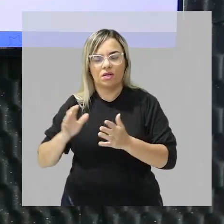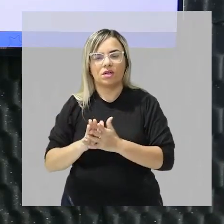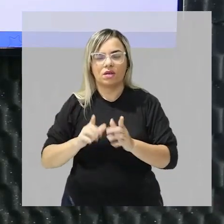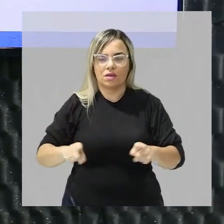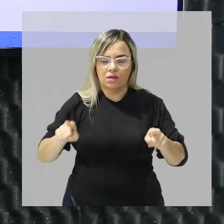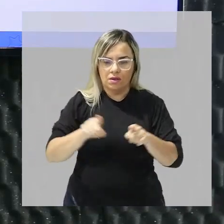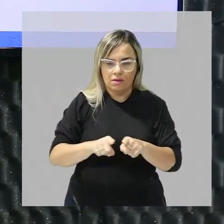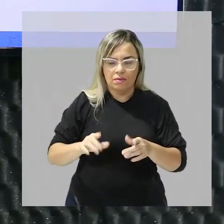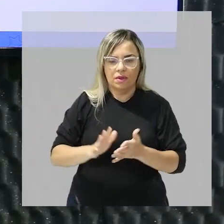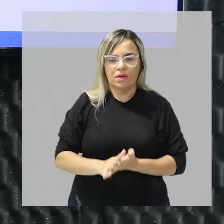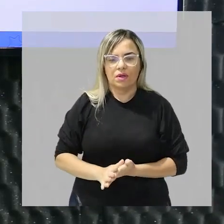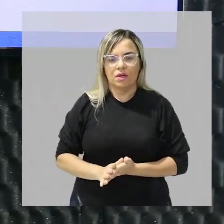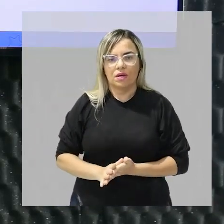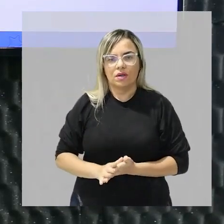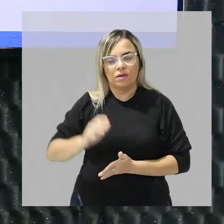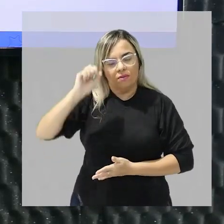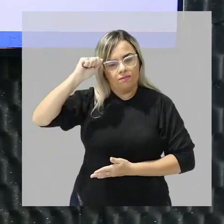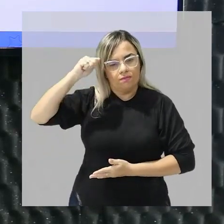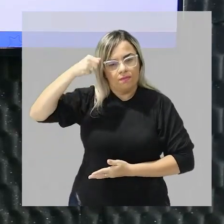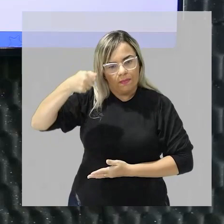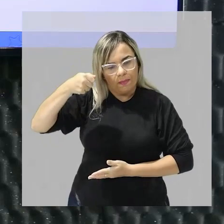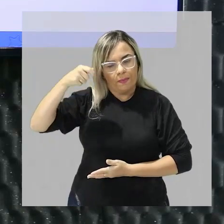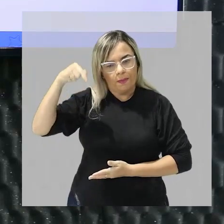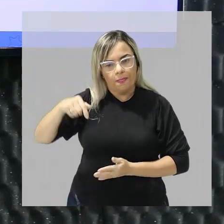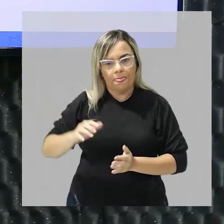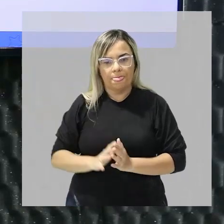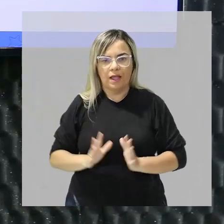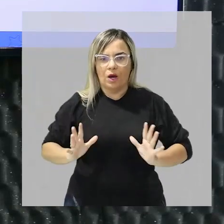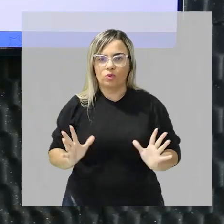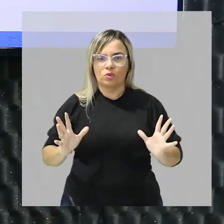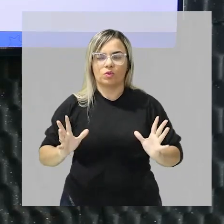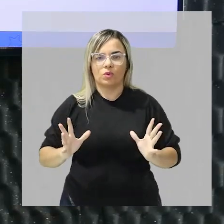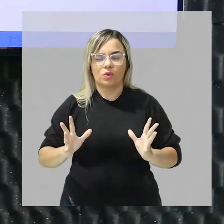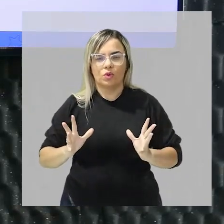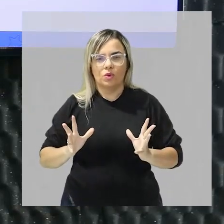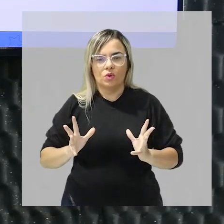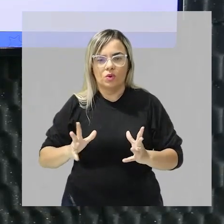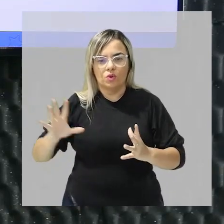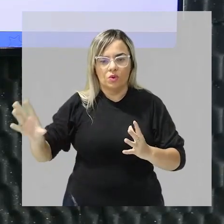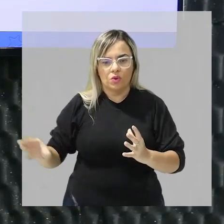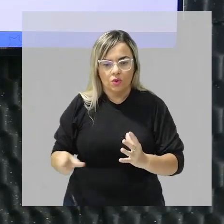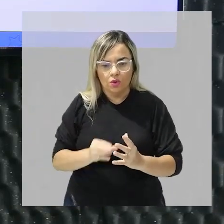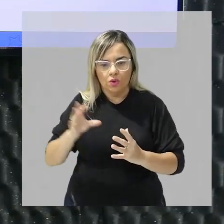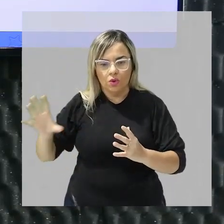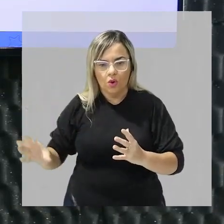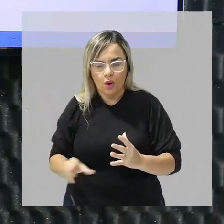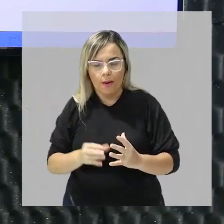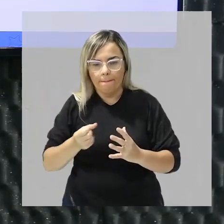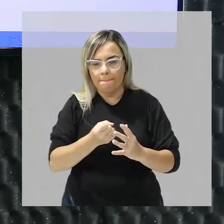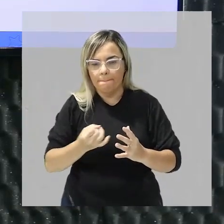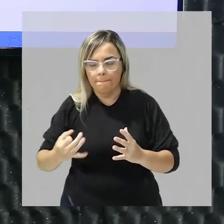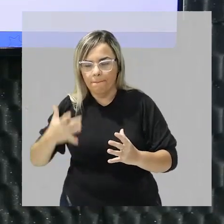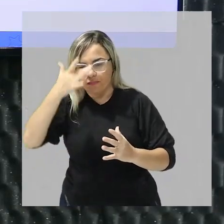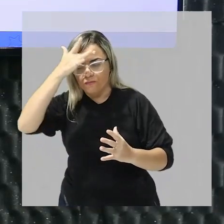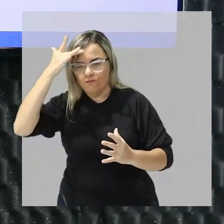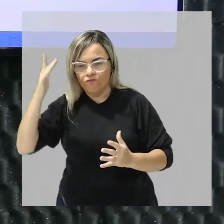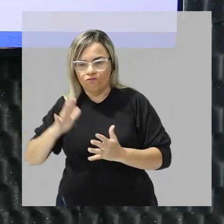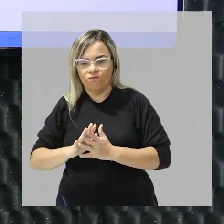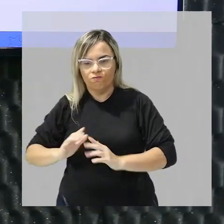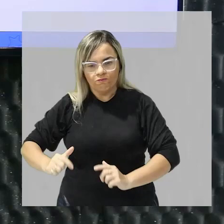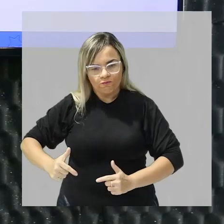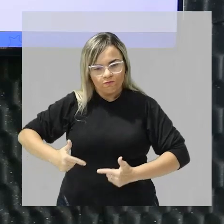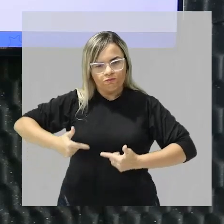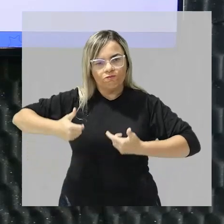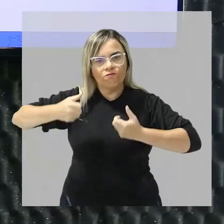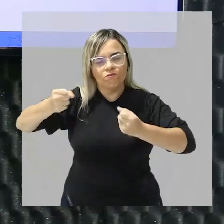negros. Entendeu? Ou seja, a ideia era englobar o maior número de pessoas para fortalecer esse